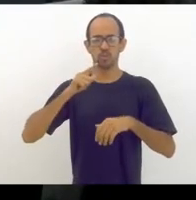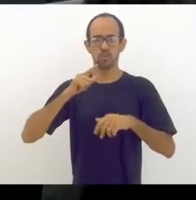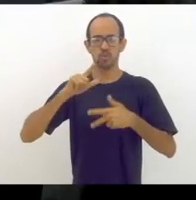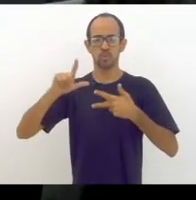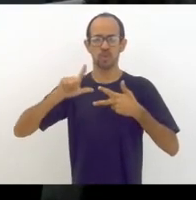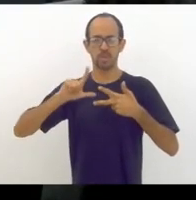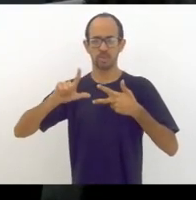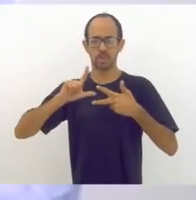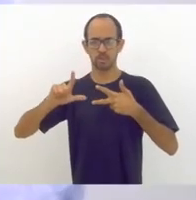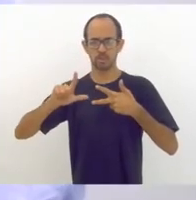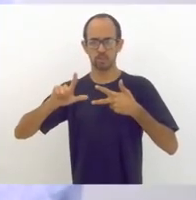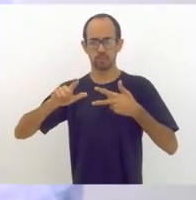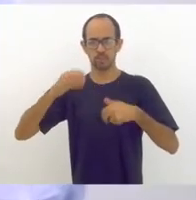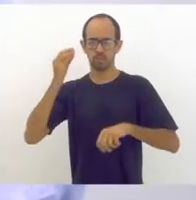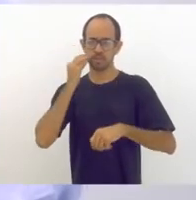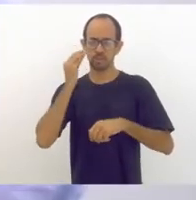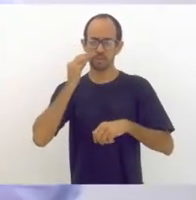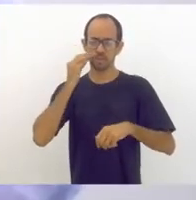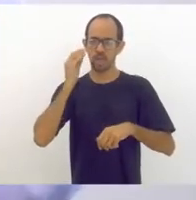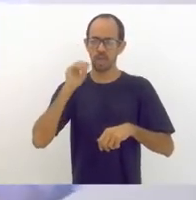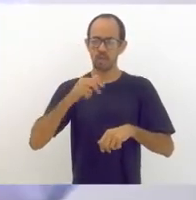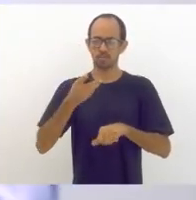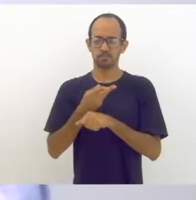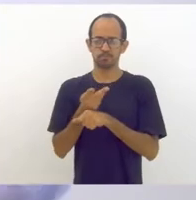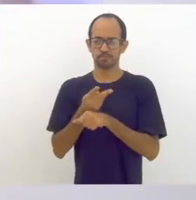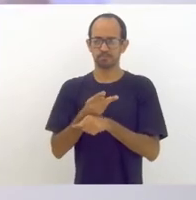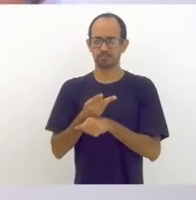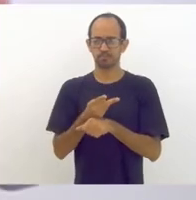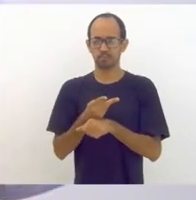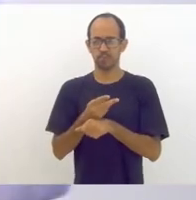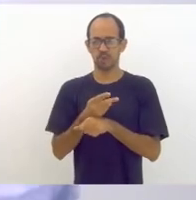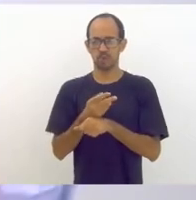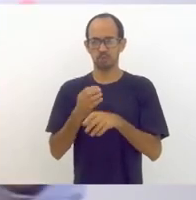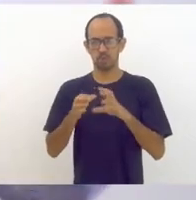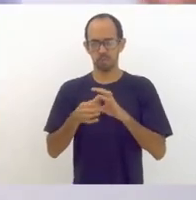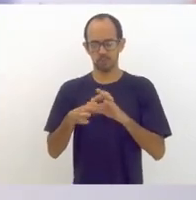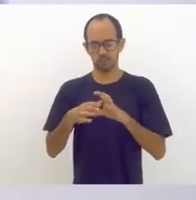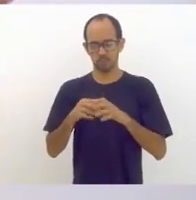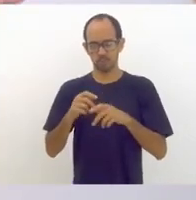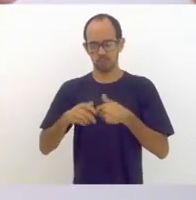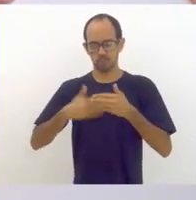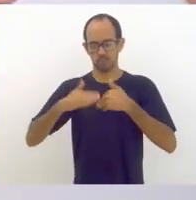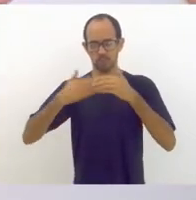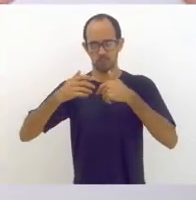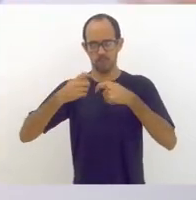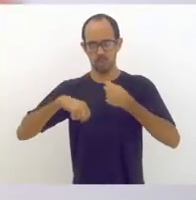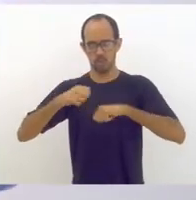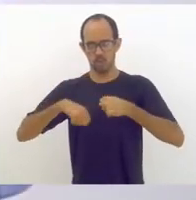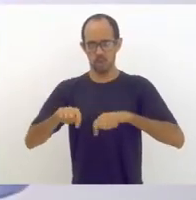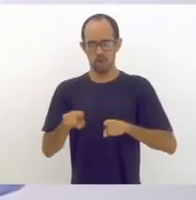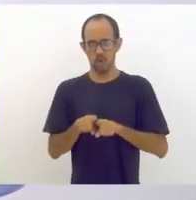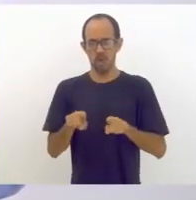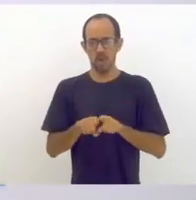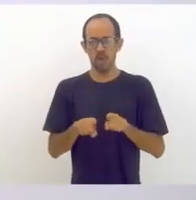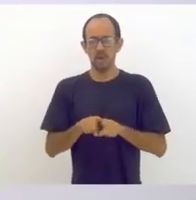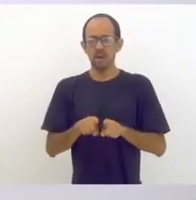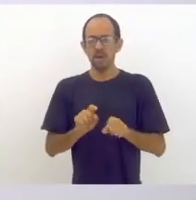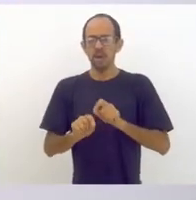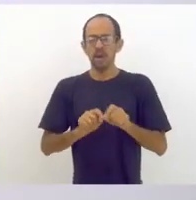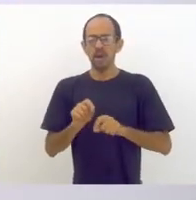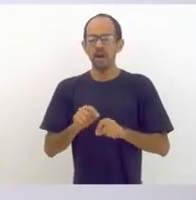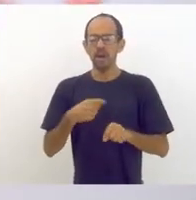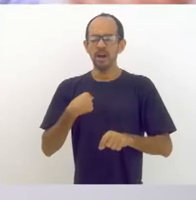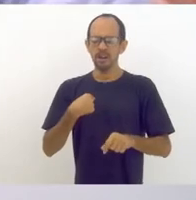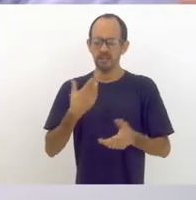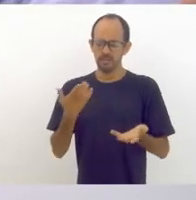a buscar algo que permita o desenvolvimento econômico né, eu até sou